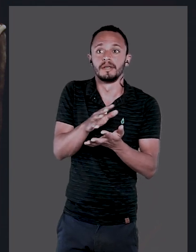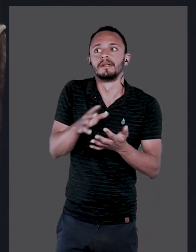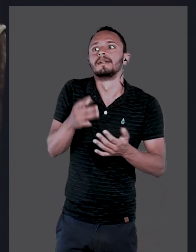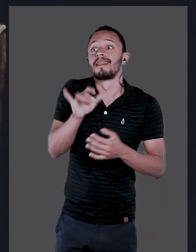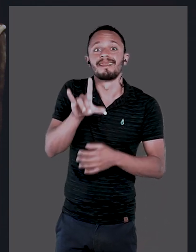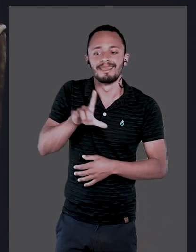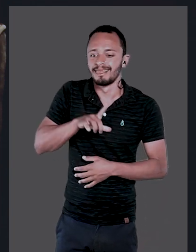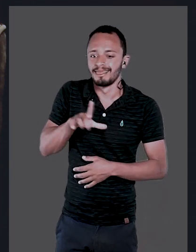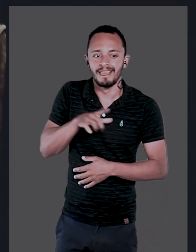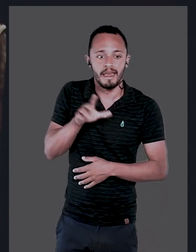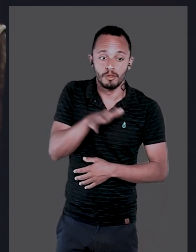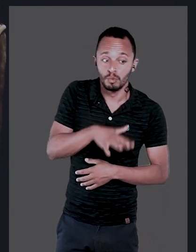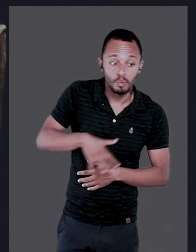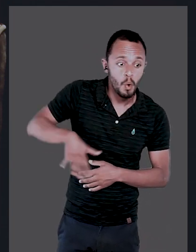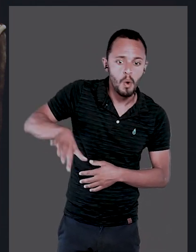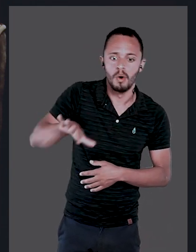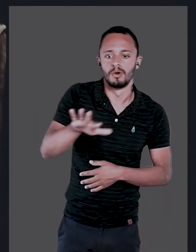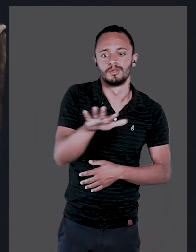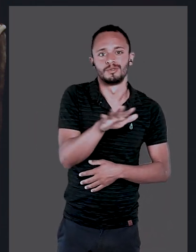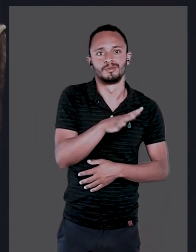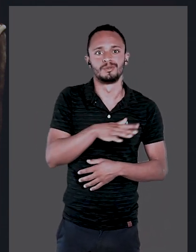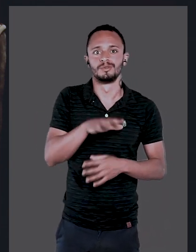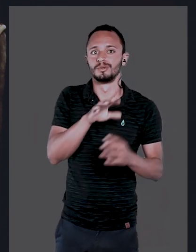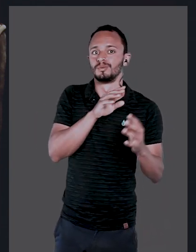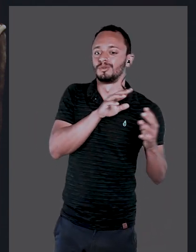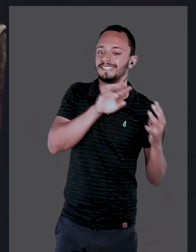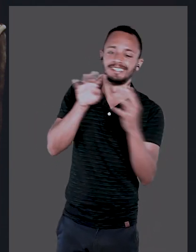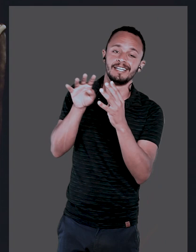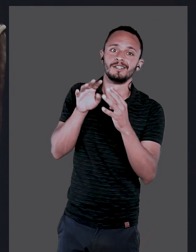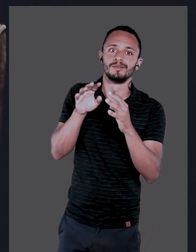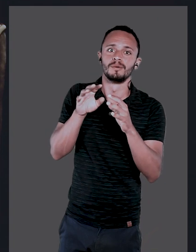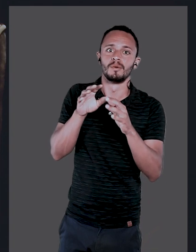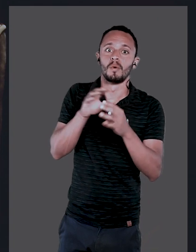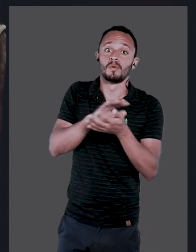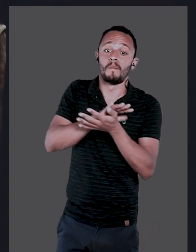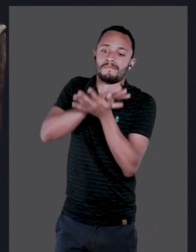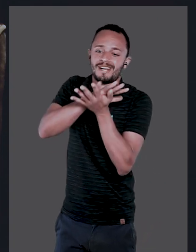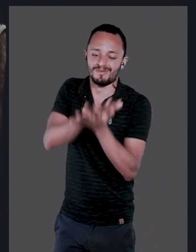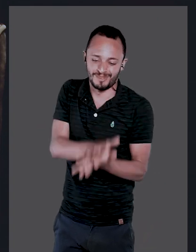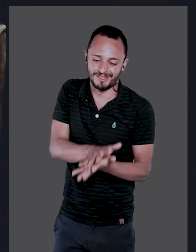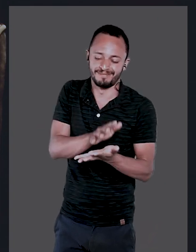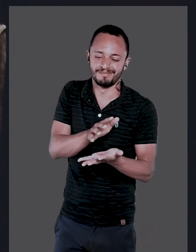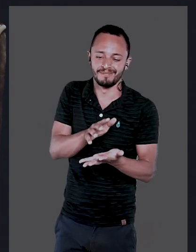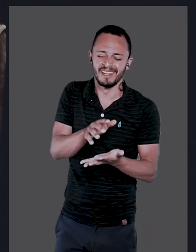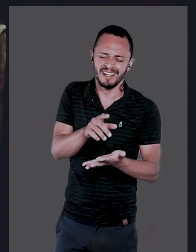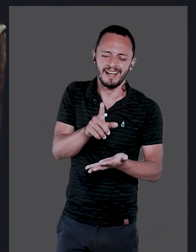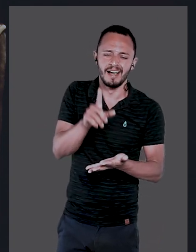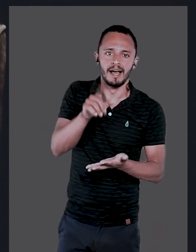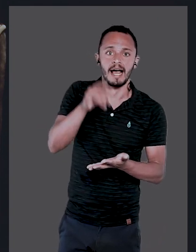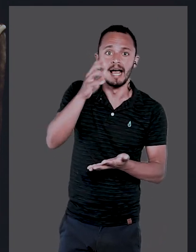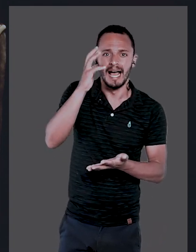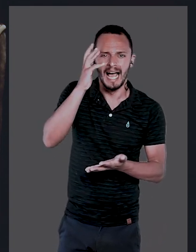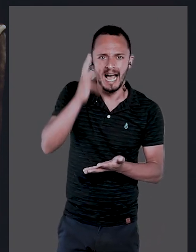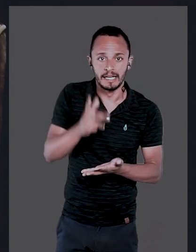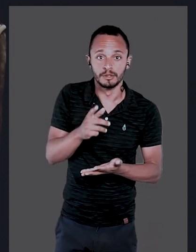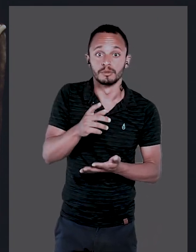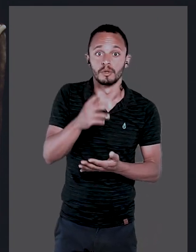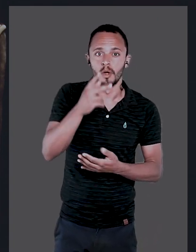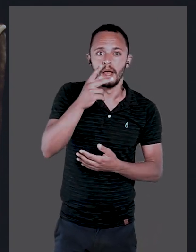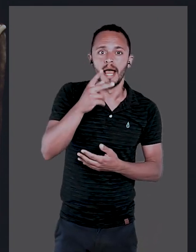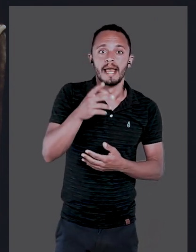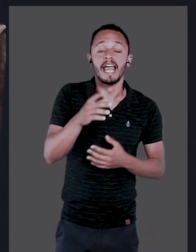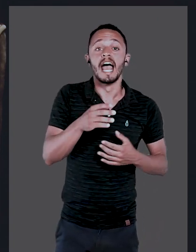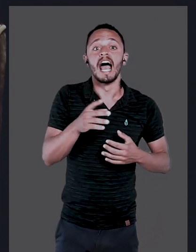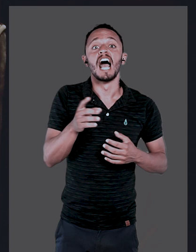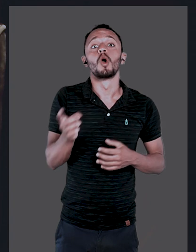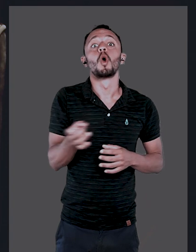gente existimos todos no centro de um enorme preconceito. Porque eu acho que a contemporaneidade tem